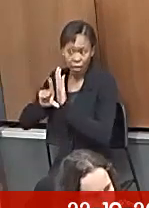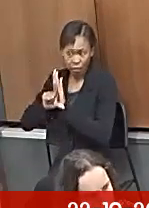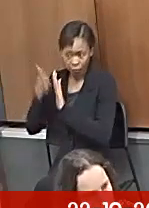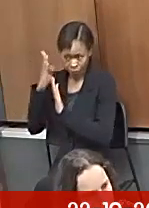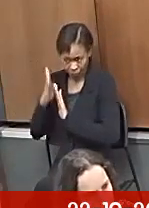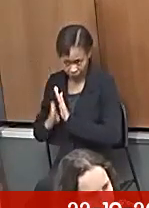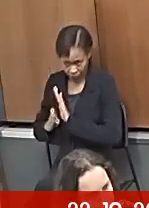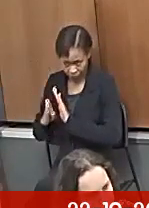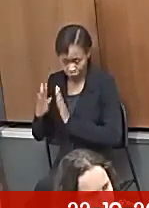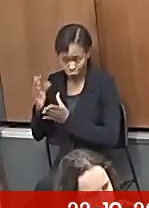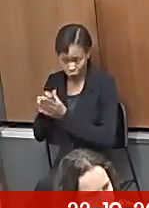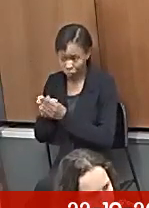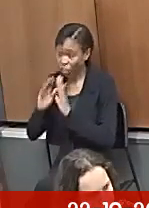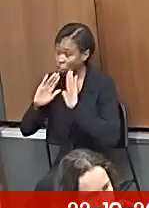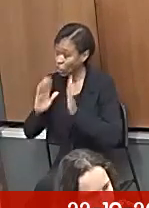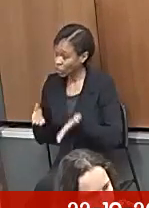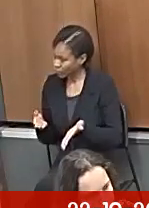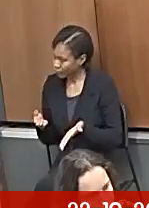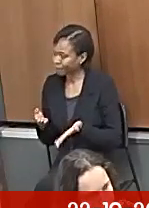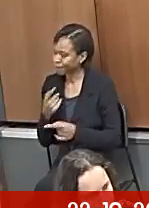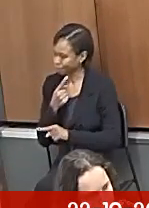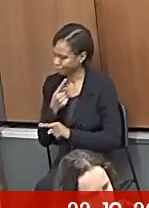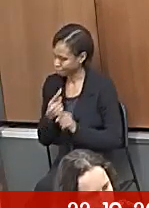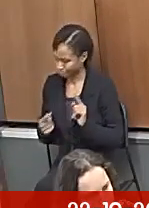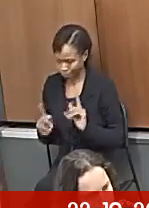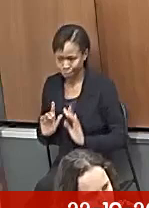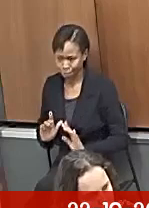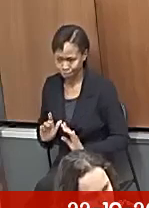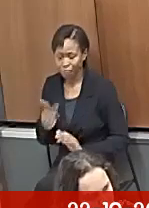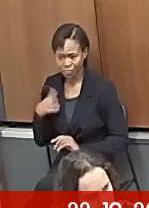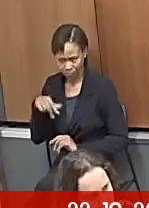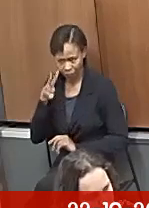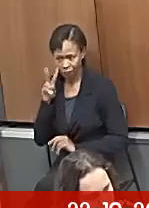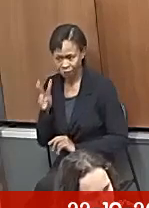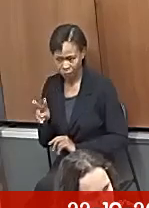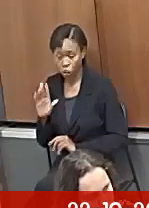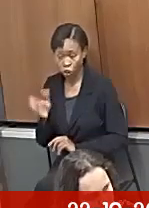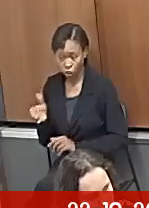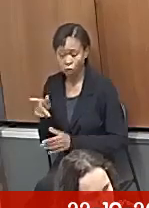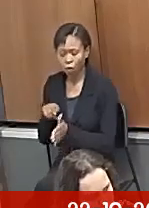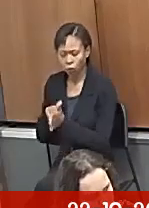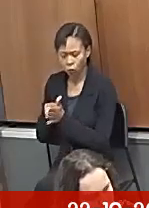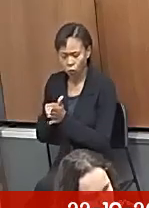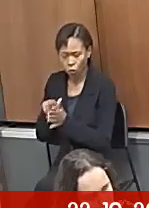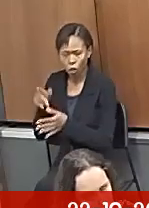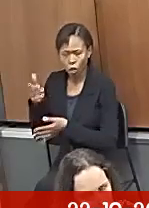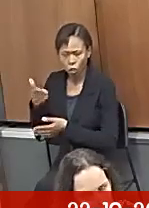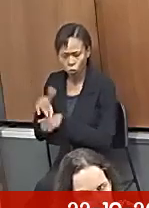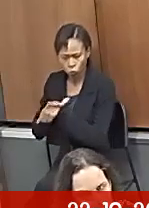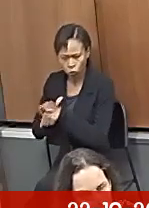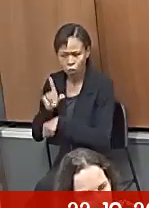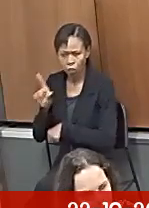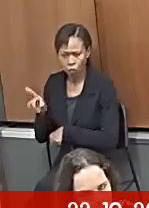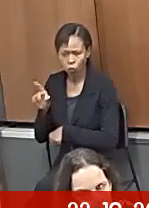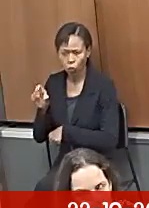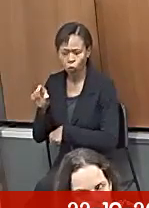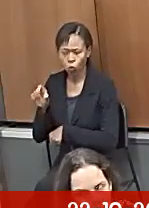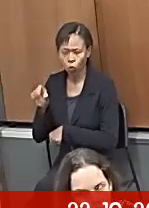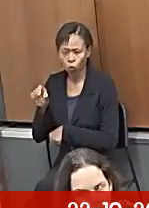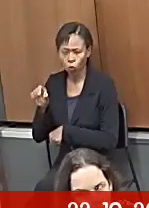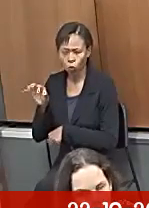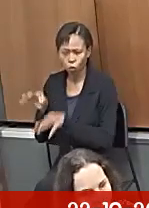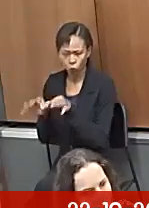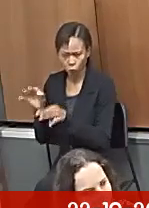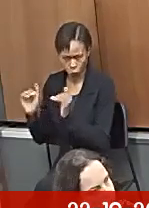vedado. E a gente via, isso foi questionado no STF pelo sindicato, o